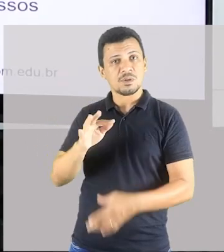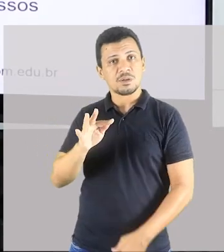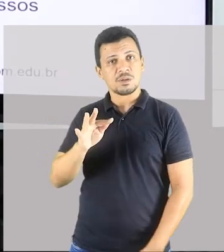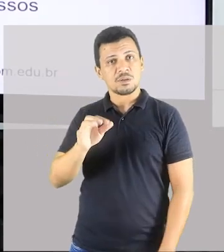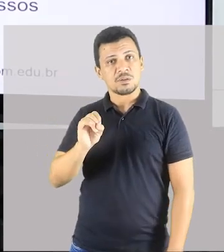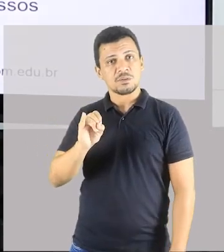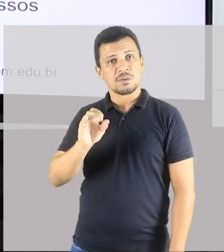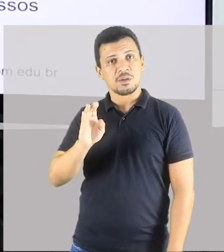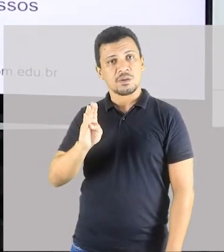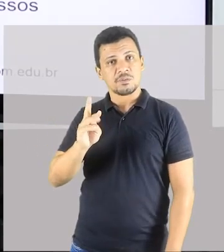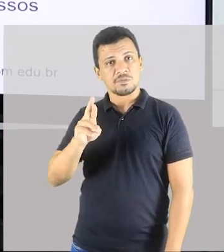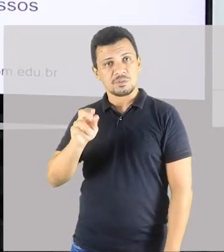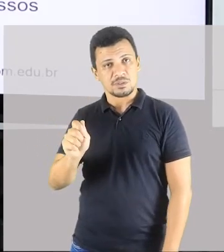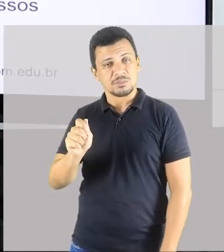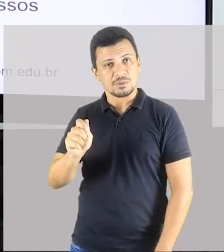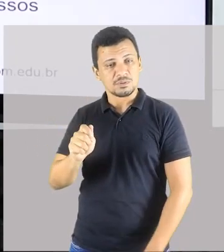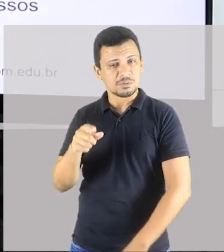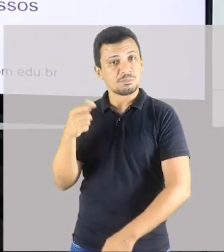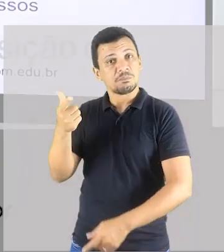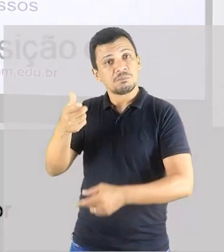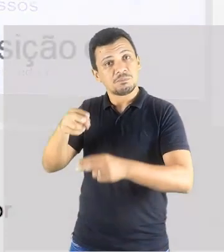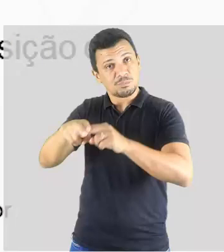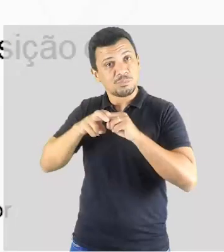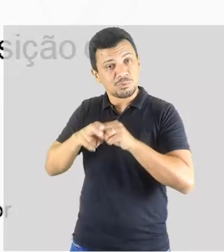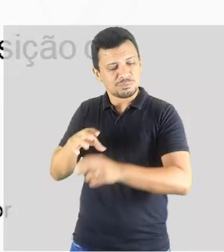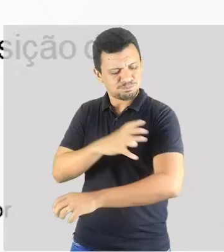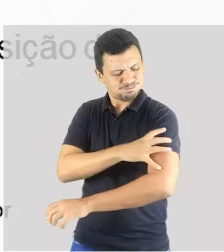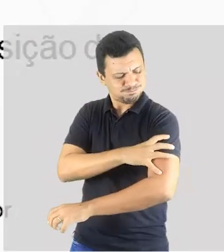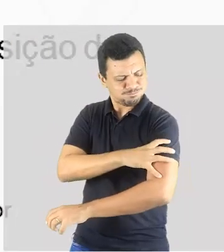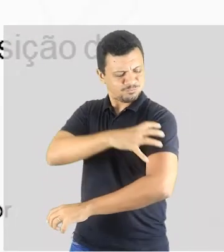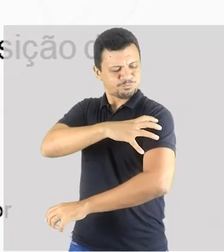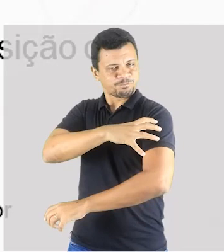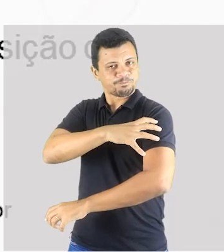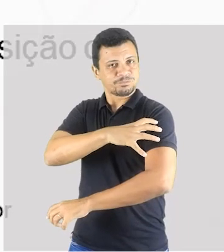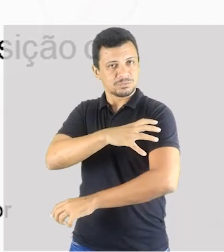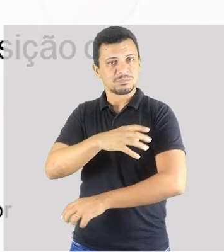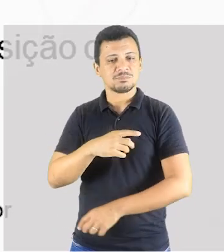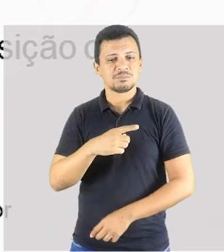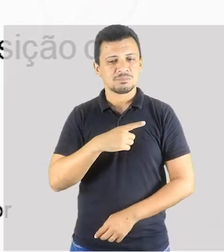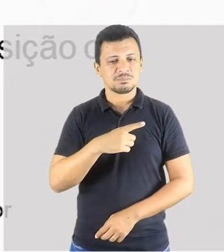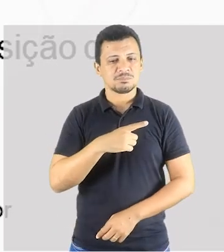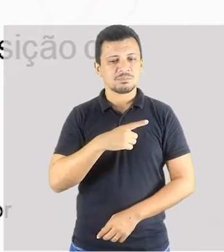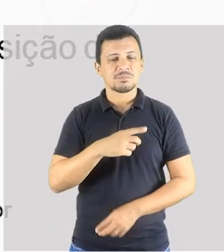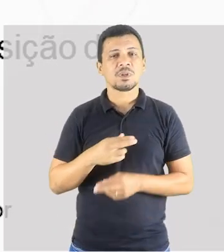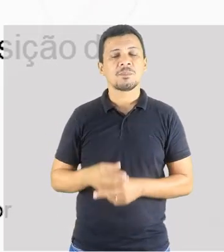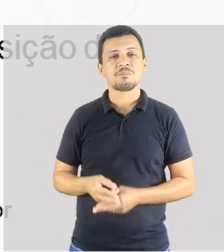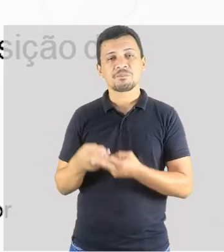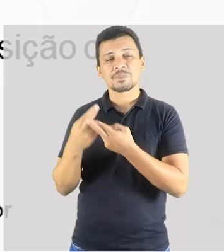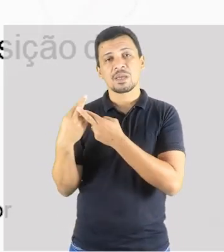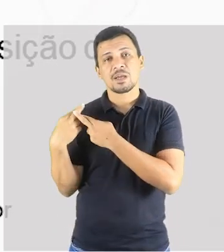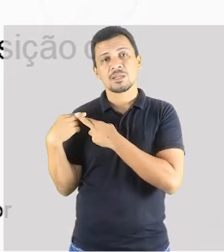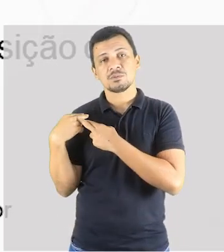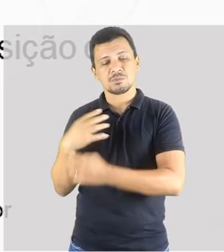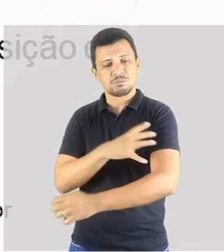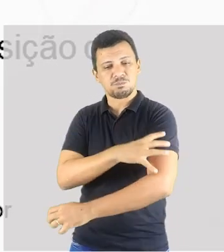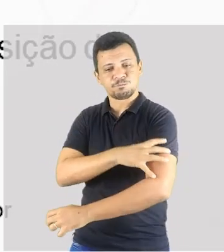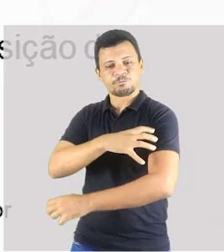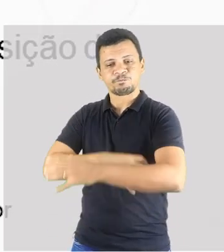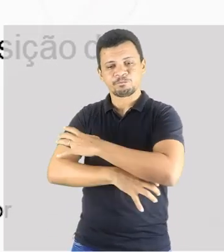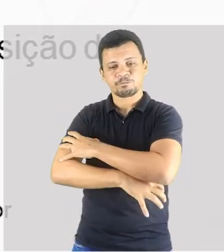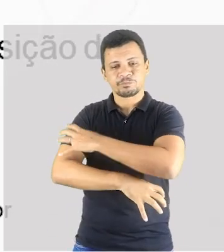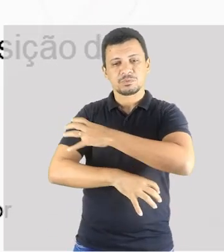fibra e ela vai se tornar maior. Então, devido a isso, ele se torna responsável pelo aumento da massa